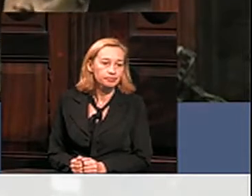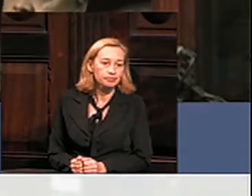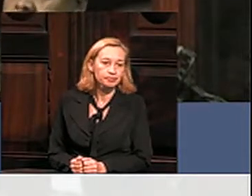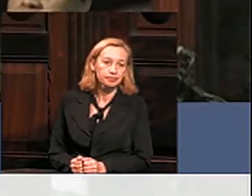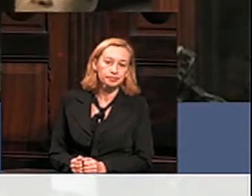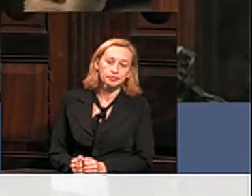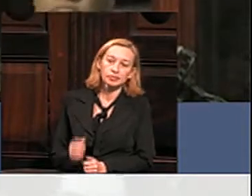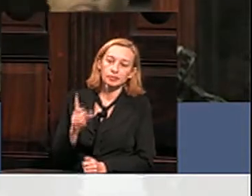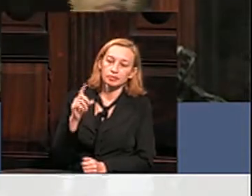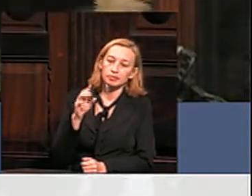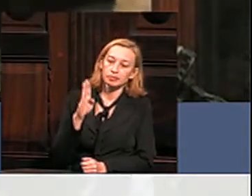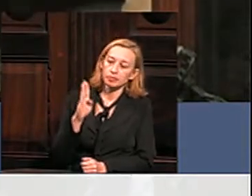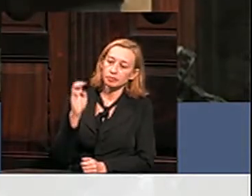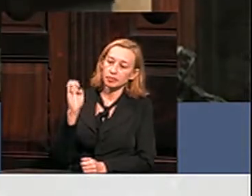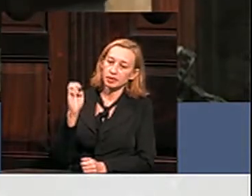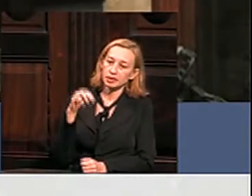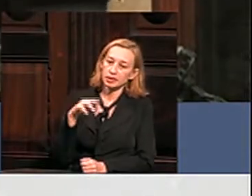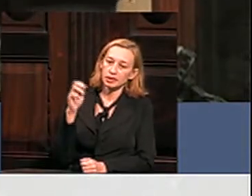Benedito Alves.